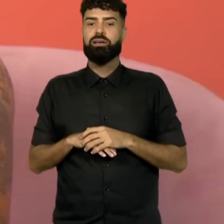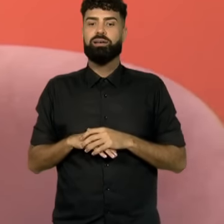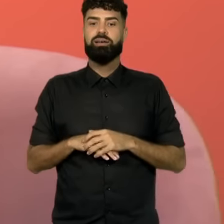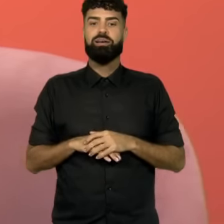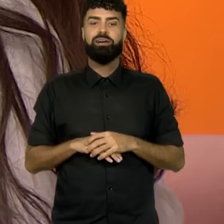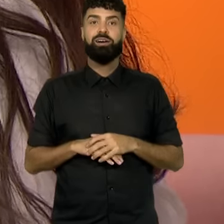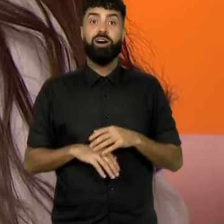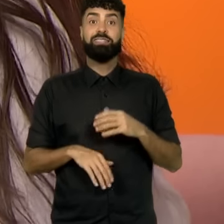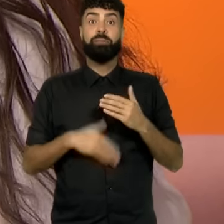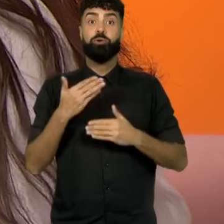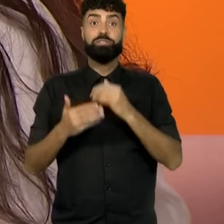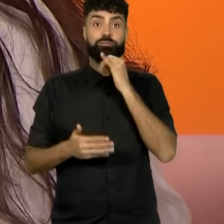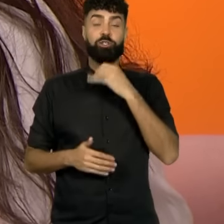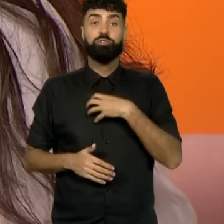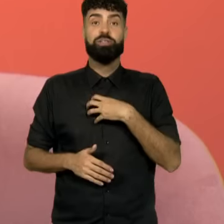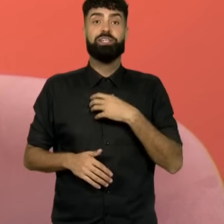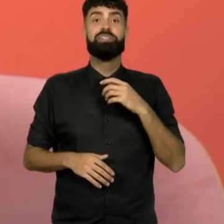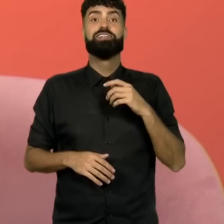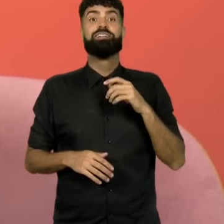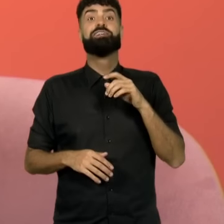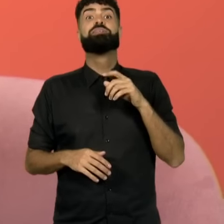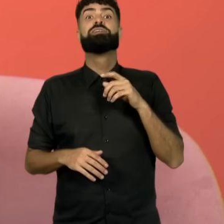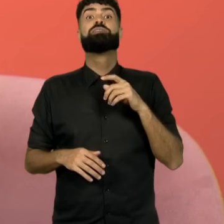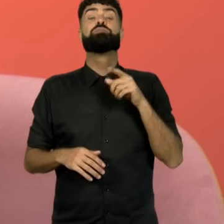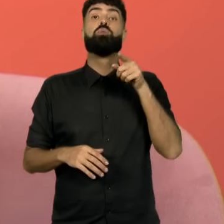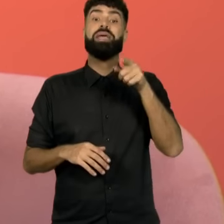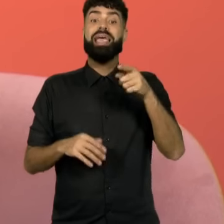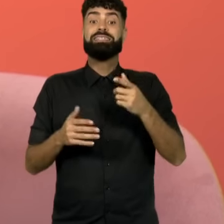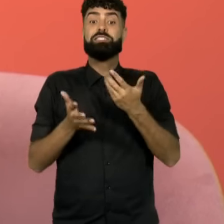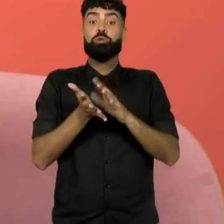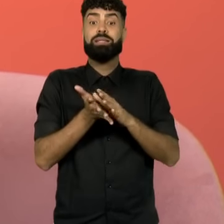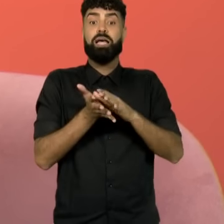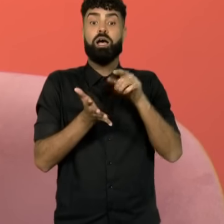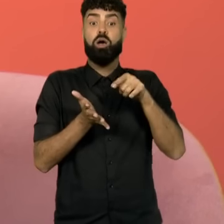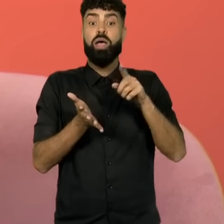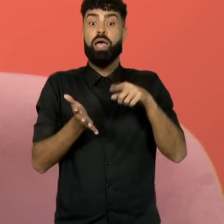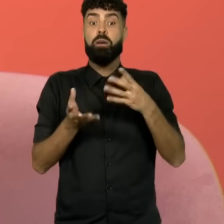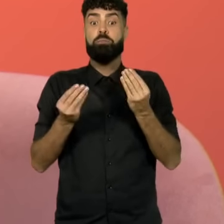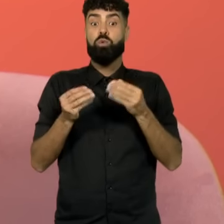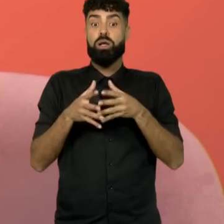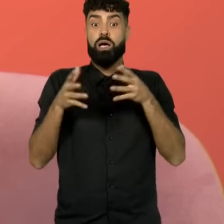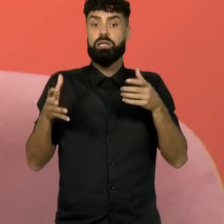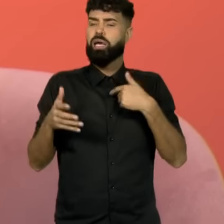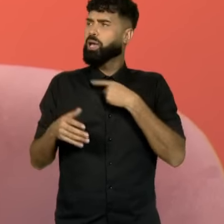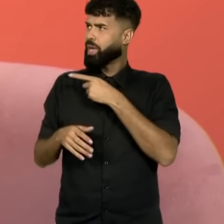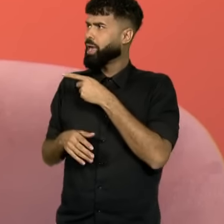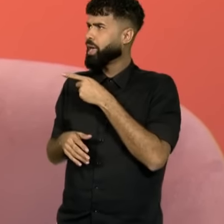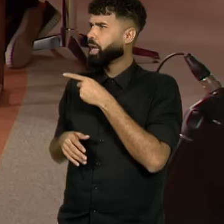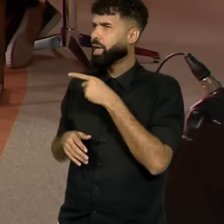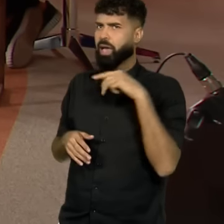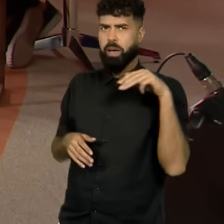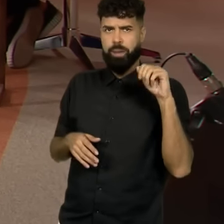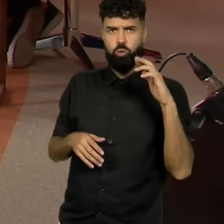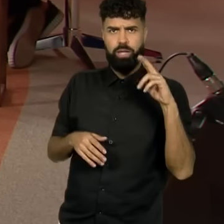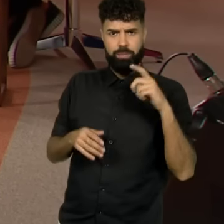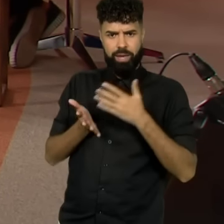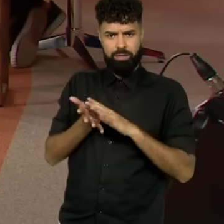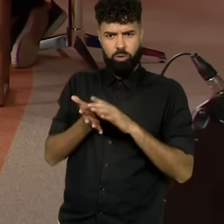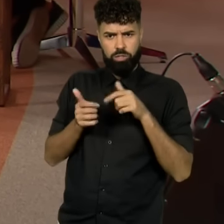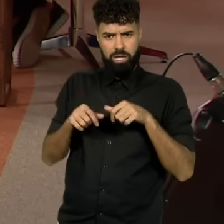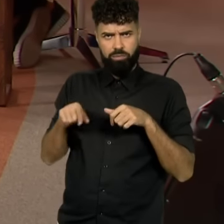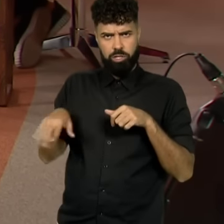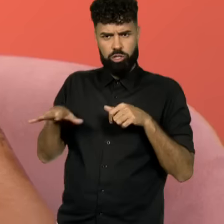Conta pra gente como é que foi esse espetáculo na Sapucaí. Olha, ganhamos carnaval, né, Macunaíma, herói da nossa gente? Não.